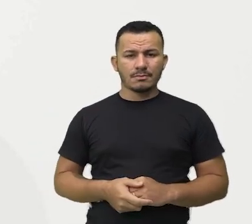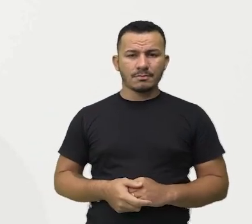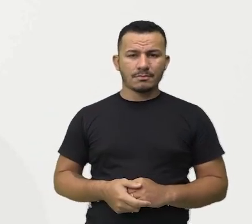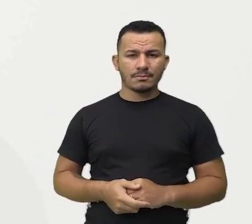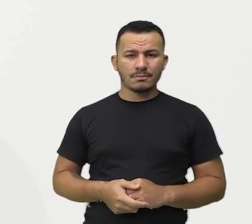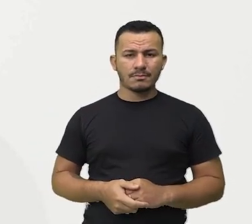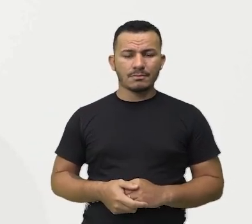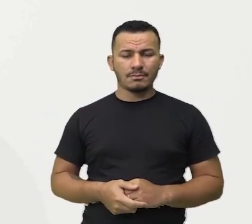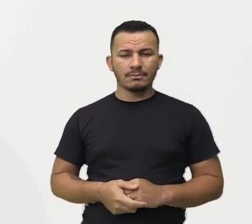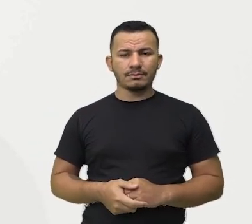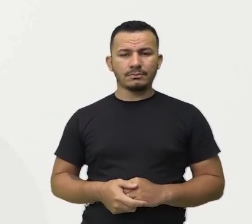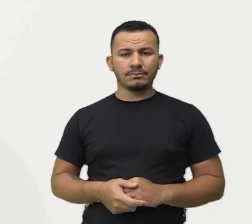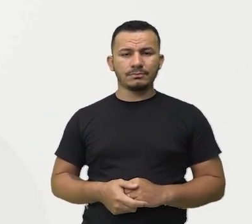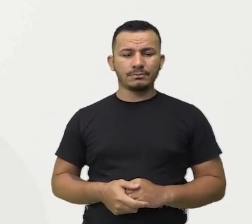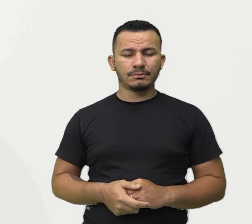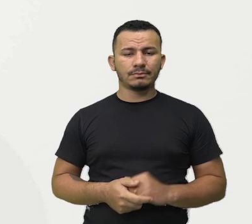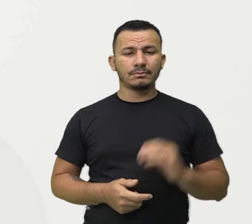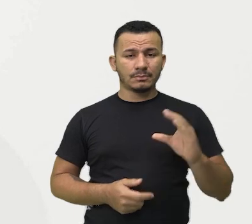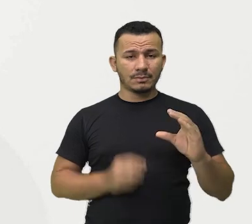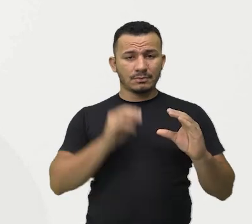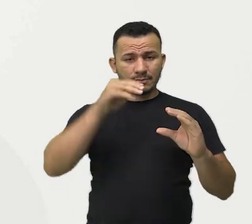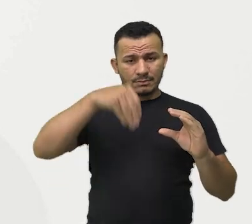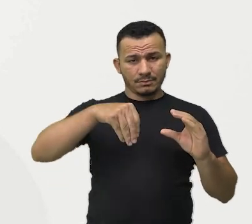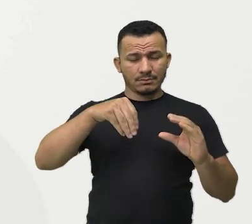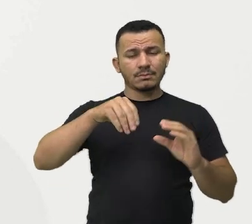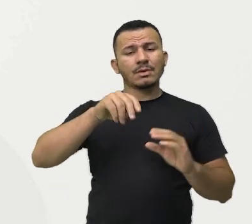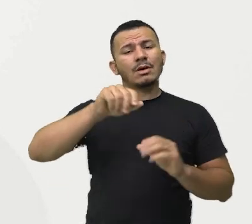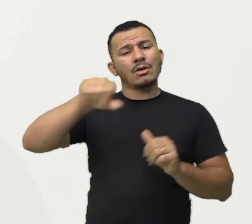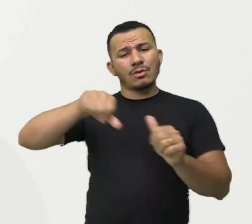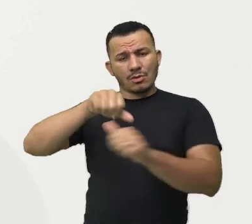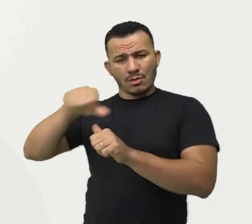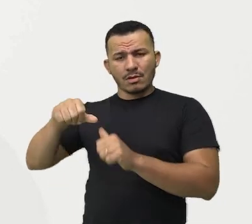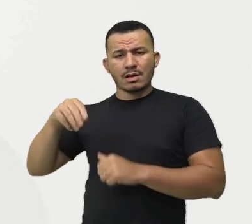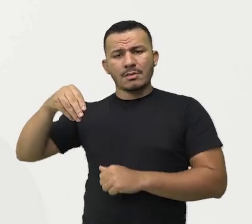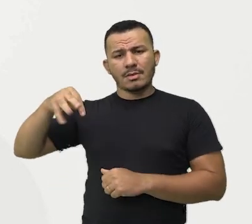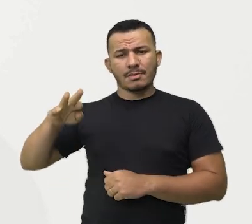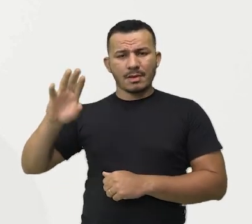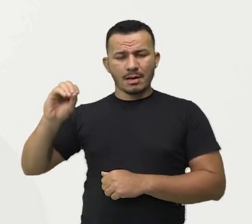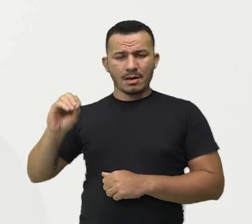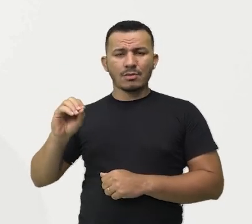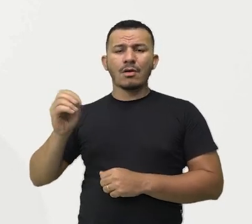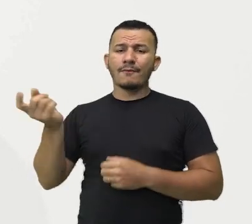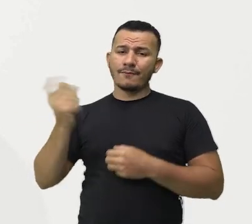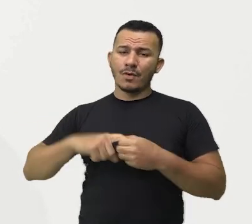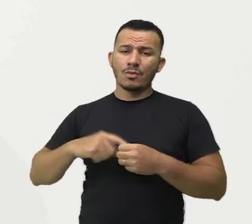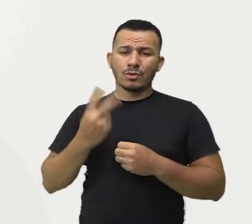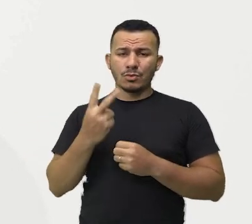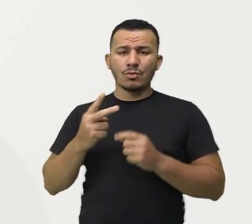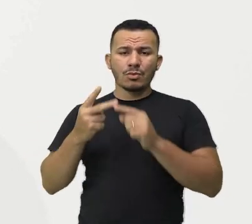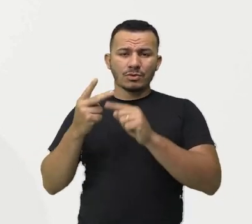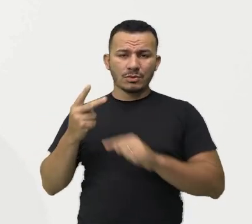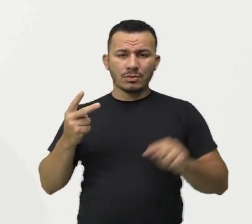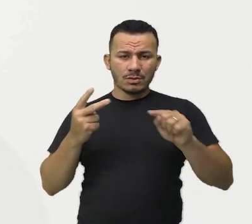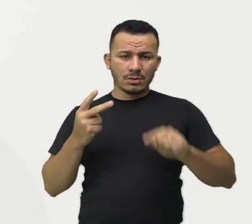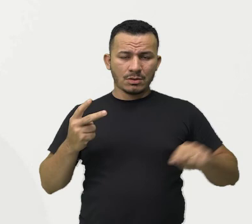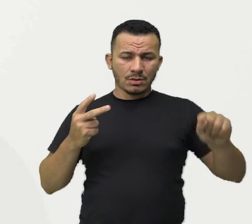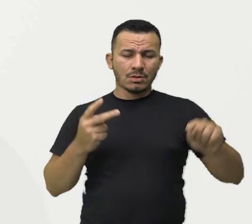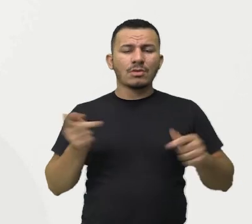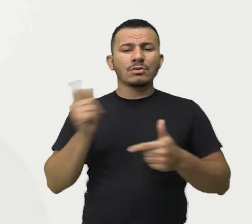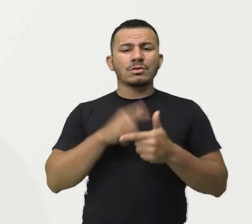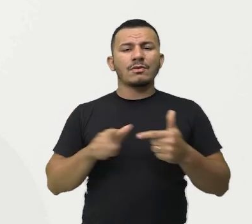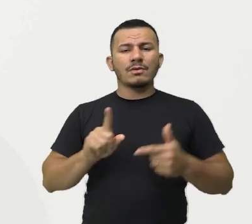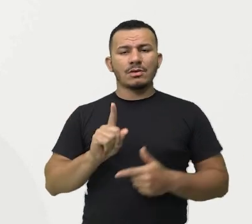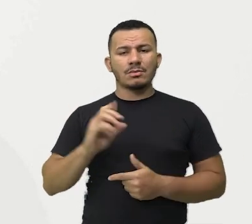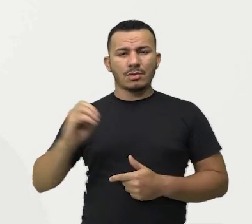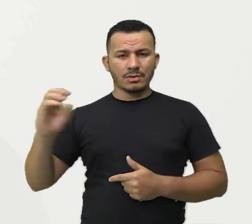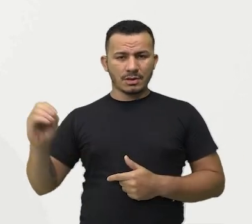unidade de medida, tá bom, pessoal? Então, de centímetro para metro, volta 2 casas, 2 unidades de medida. Então, a gente vai dividir por